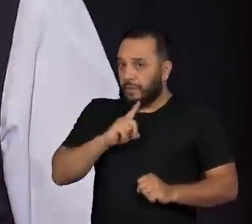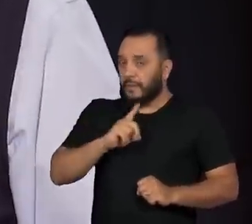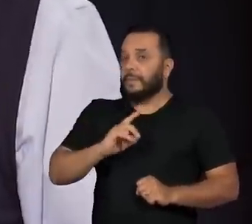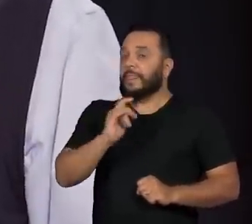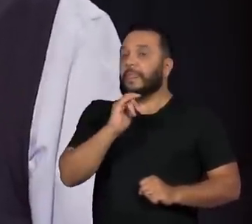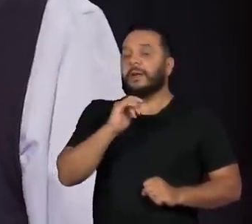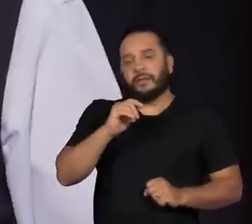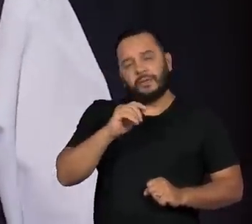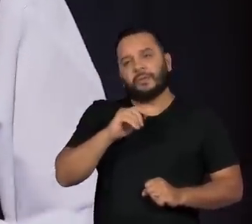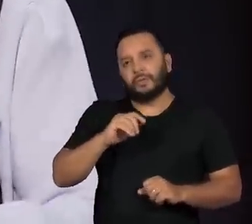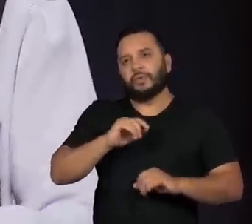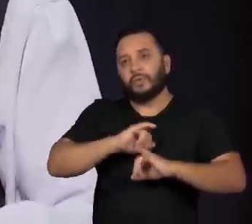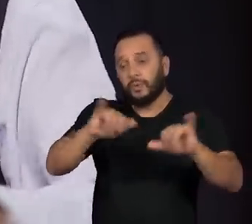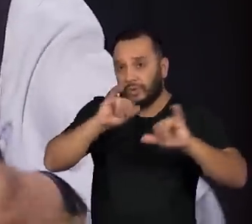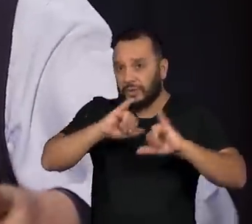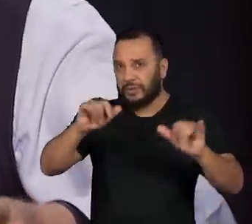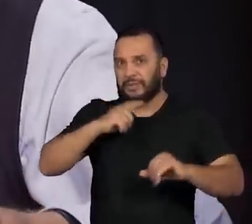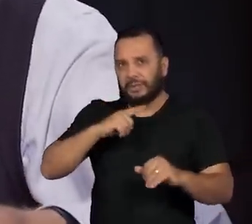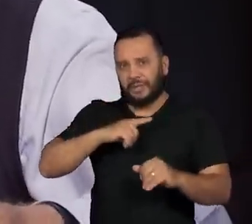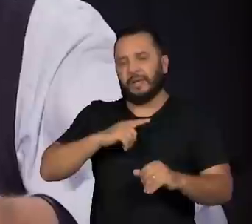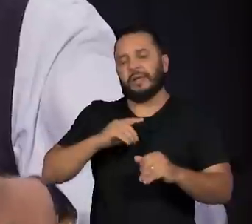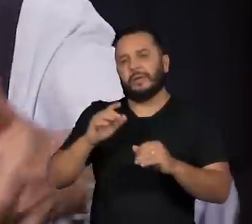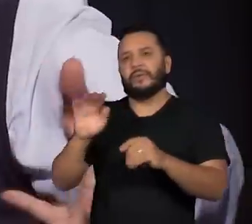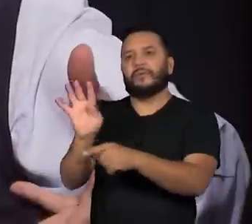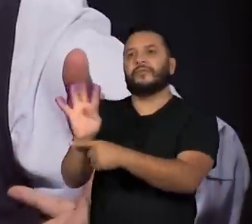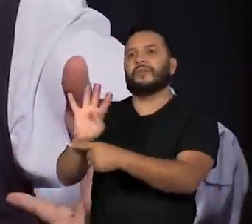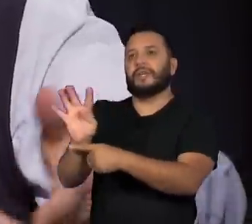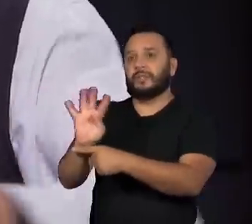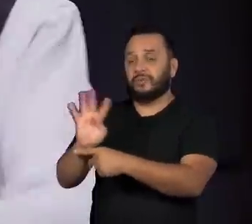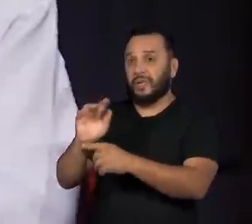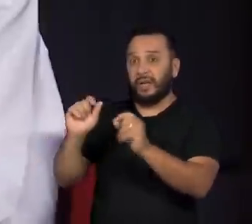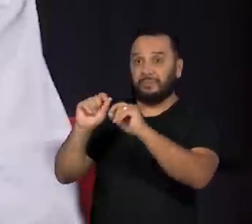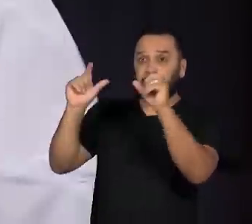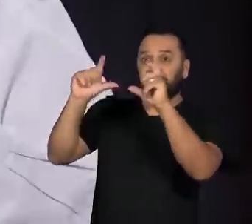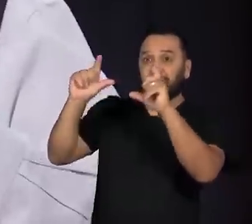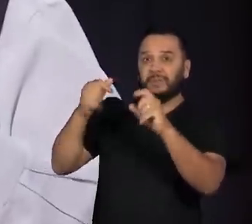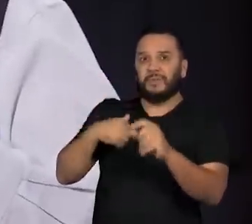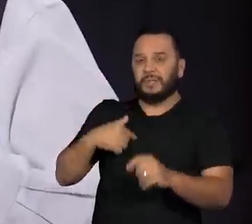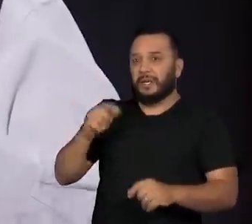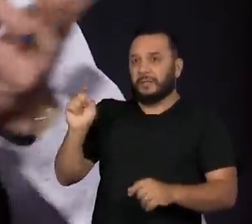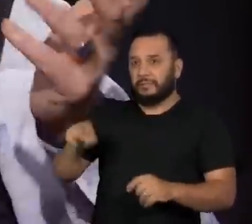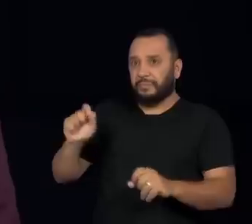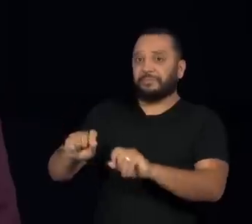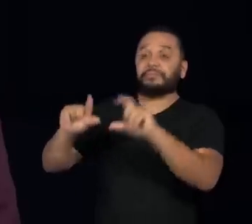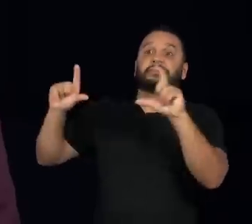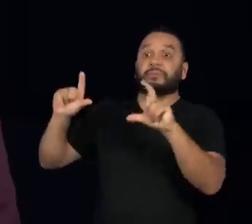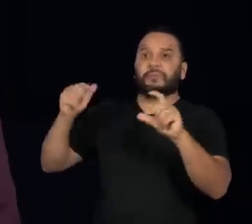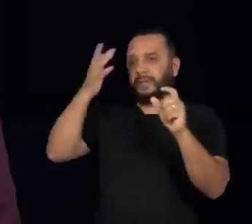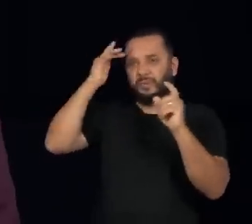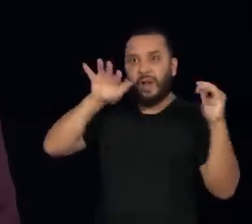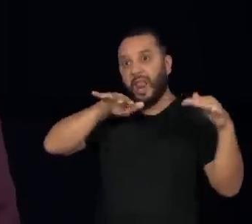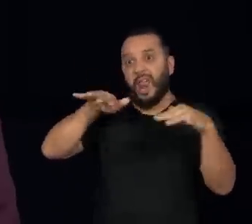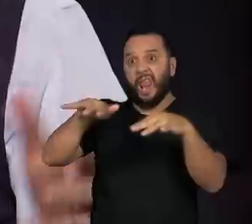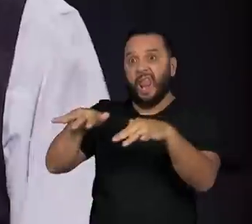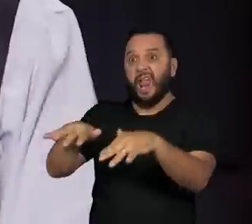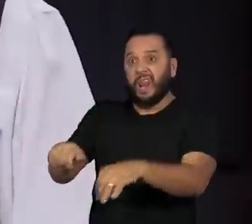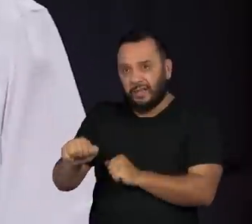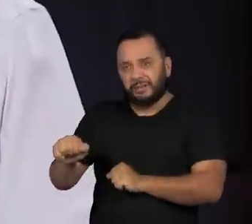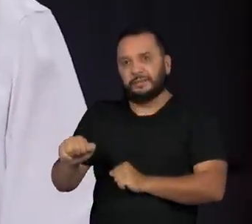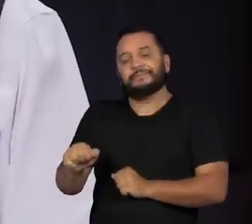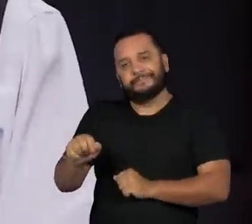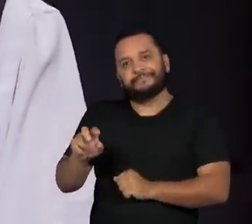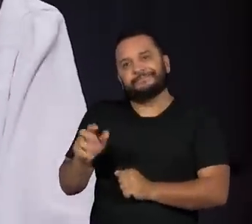escolheram uma carta de leitura porque é atraente tem lá um vídeo que é chocante se você botar lá vai ter um monte de vez vai dar o dinheiro Então